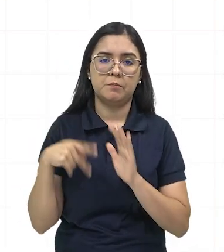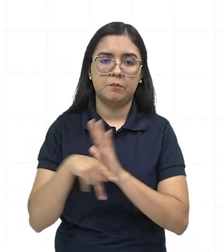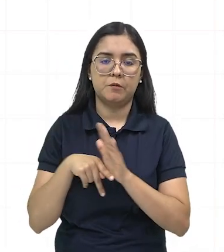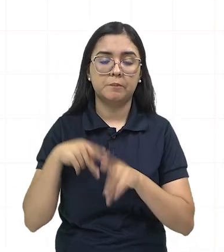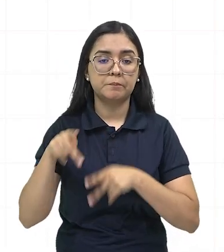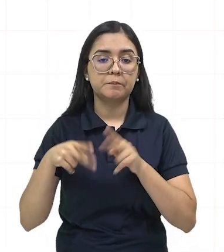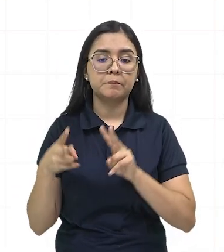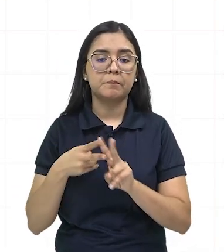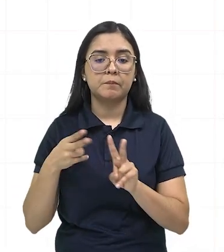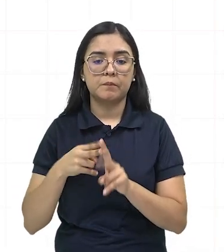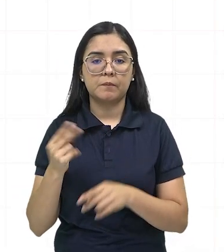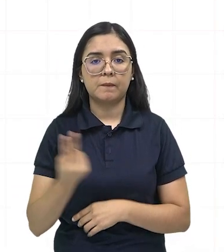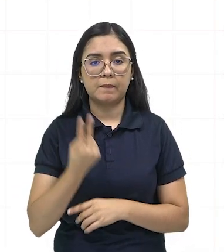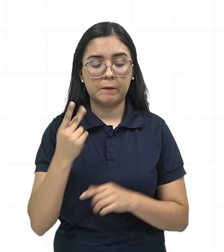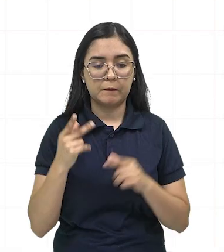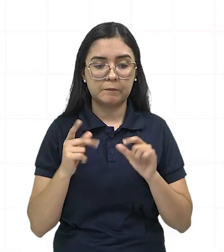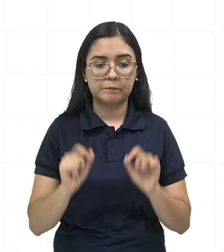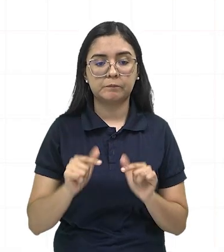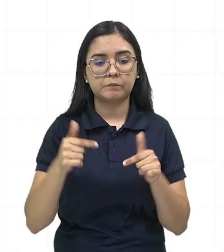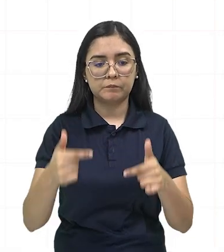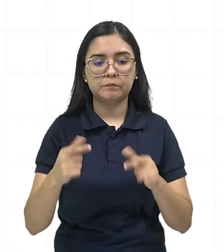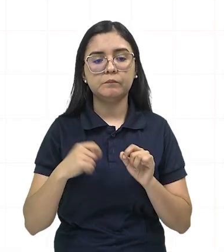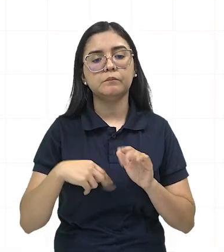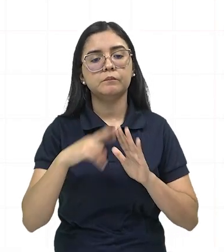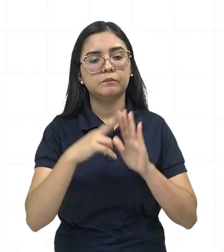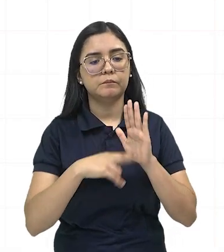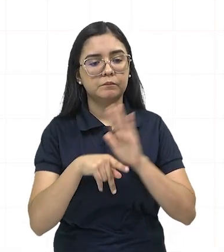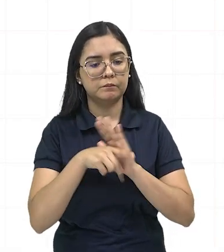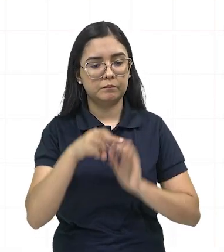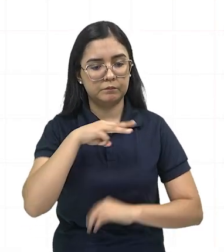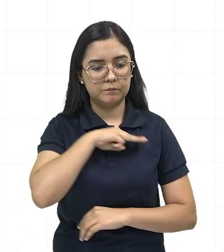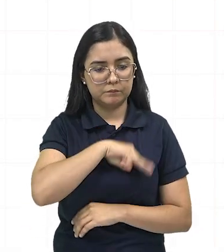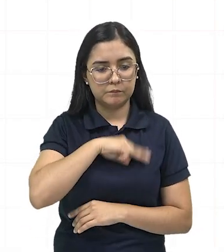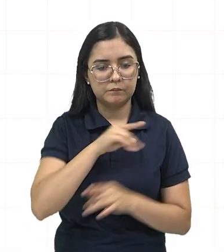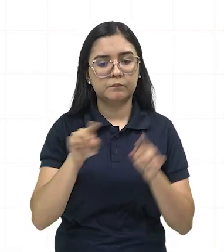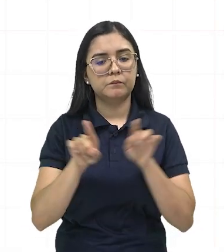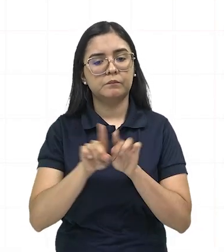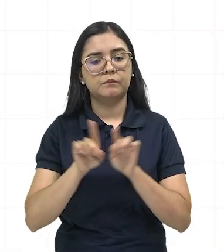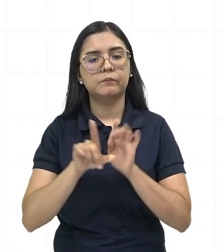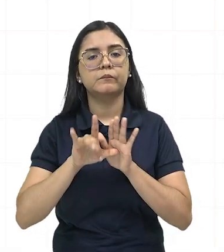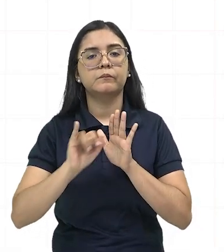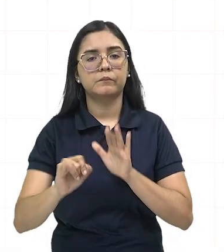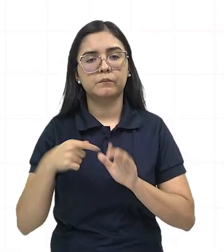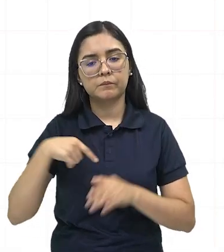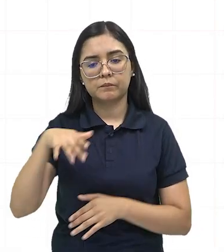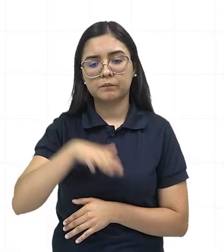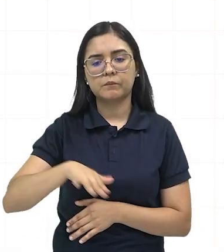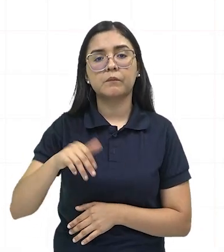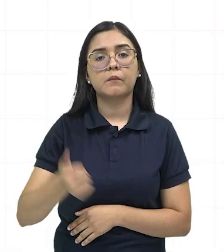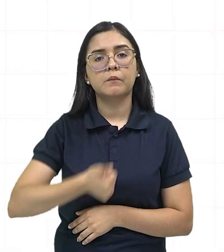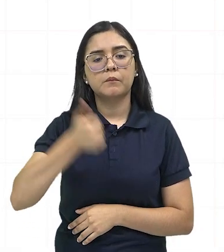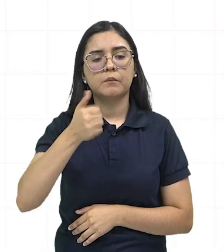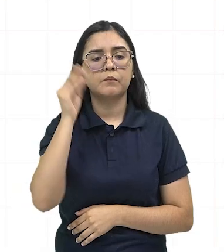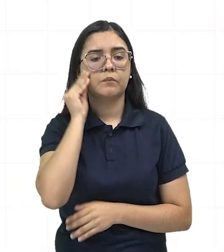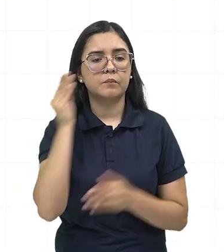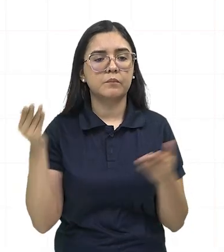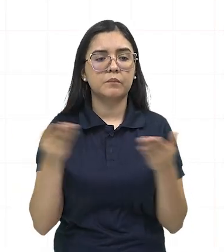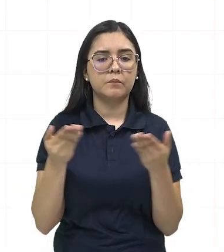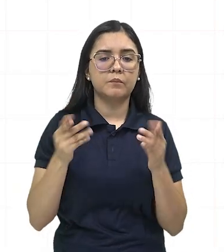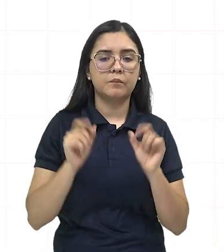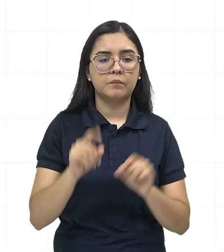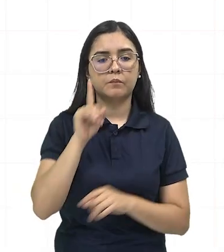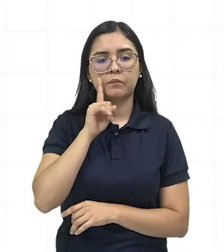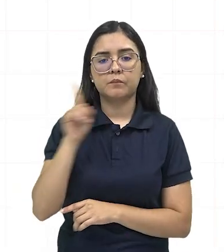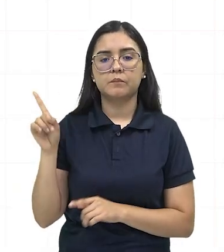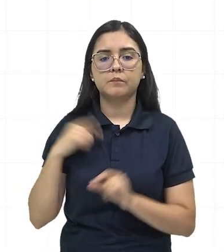indigenistas, duas medidas se destacaram: o Regulamento das Missões e a Lei de Terras. E o primeiro que nós vamos tratar, por ordem,